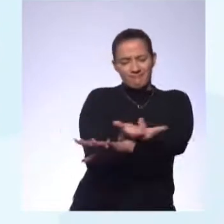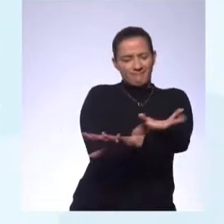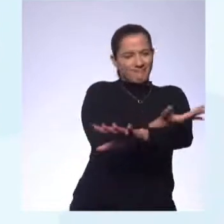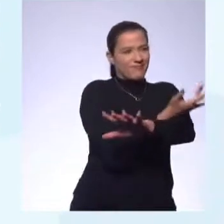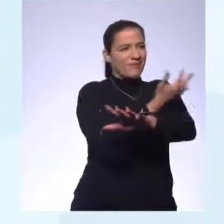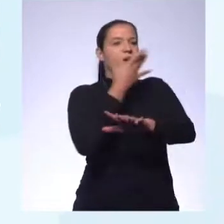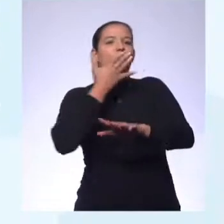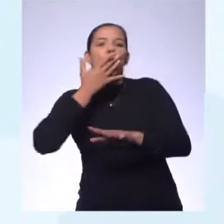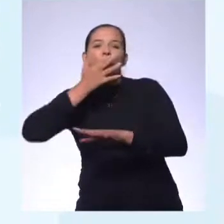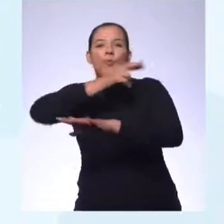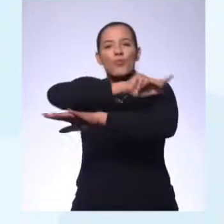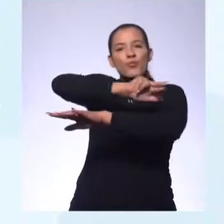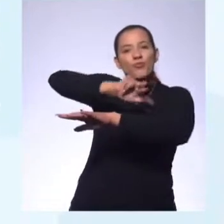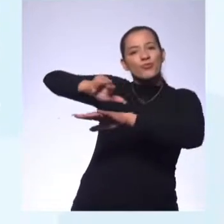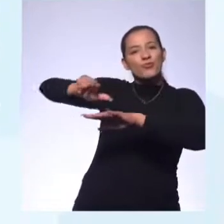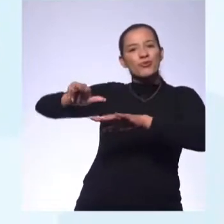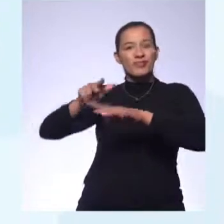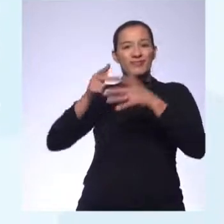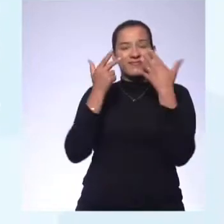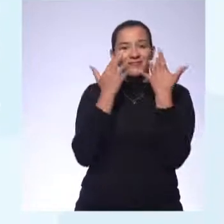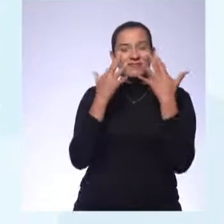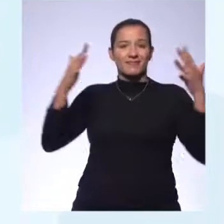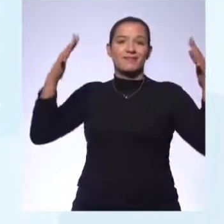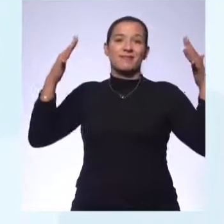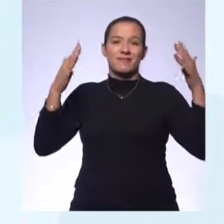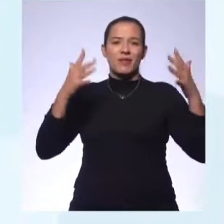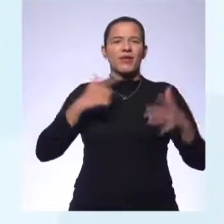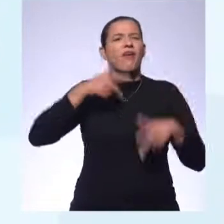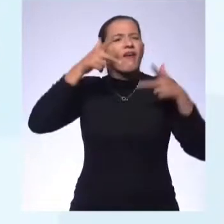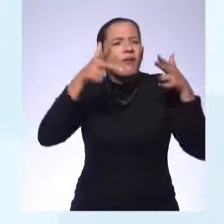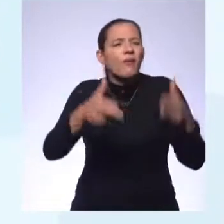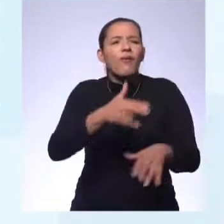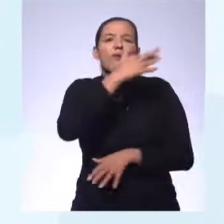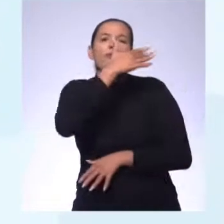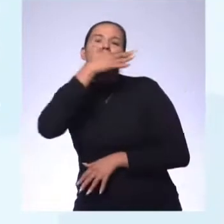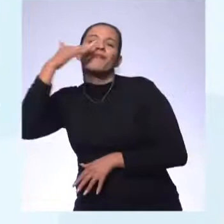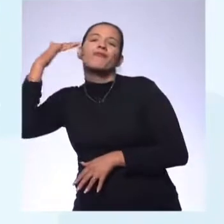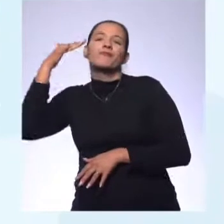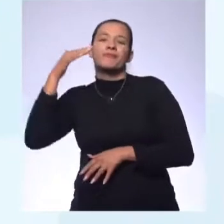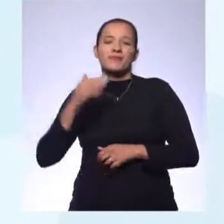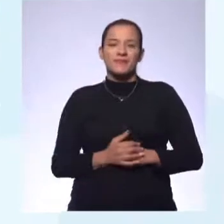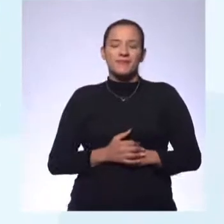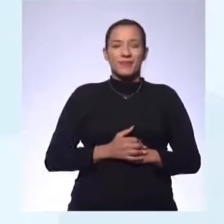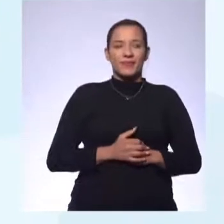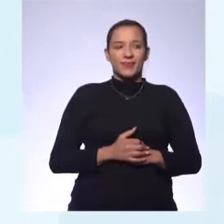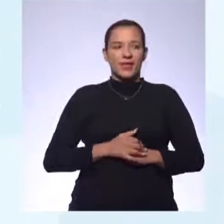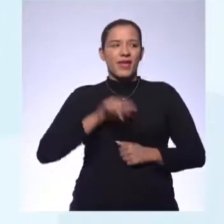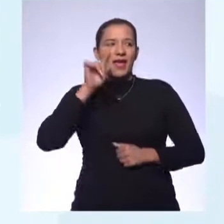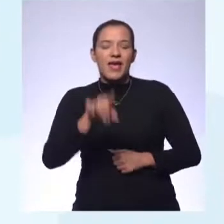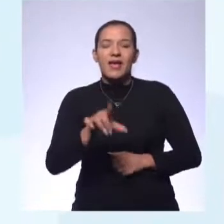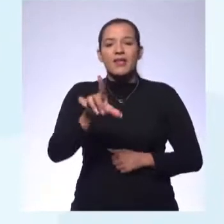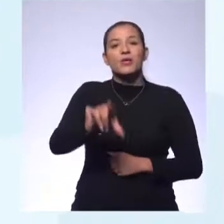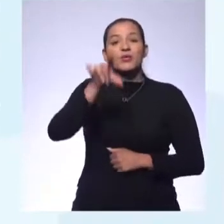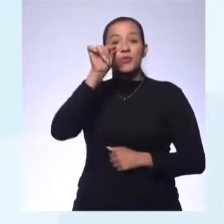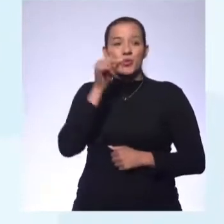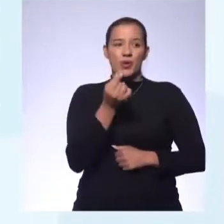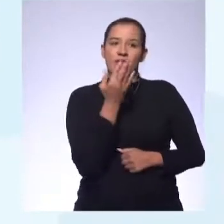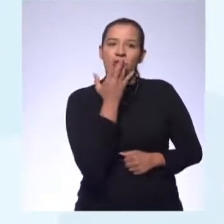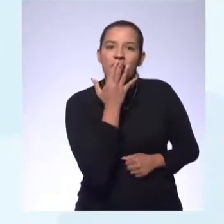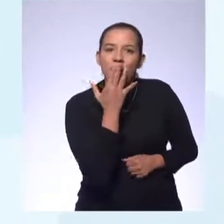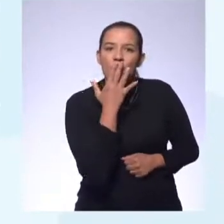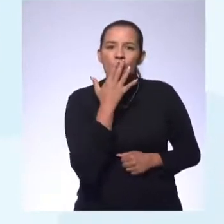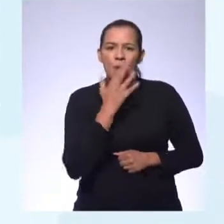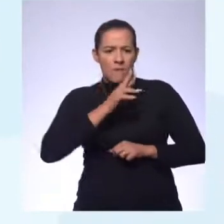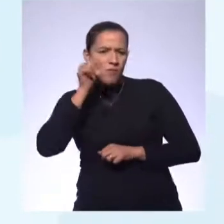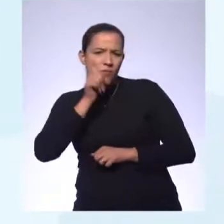cores, pelas suas folhas e, sobretudo, pelo seu perfume. Dada a cor predileta de uma mulher